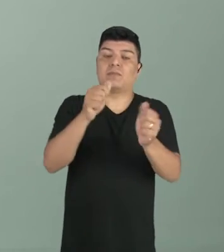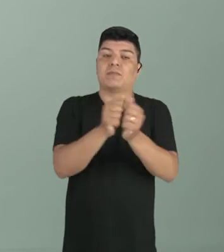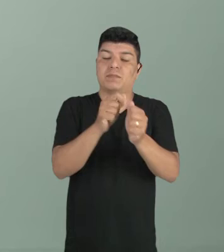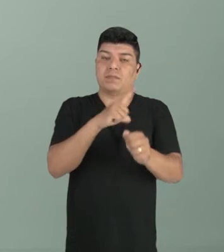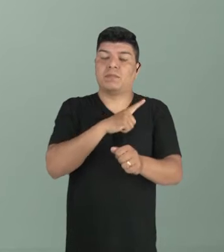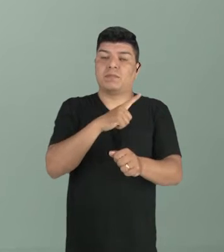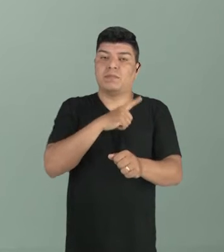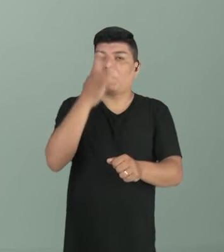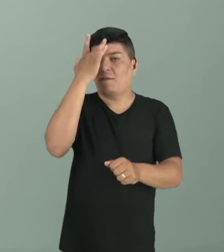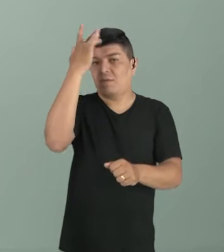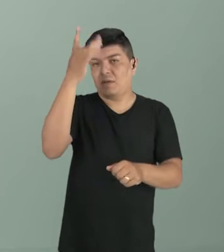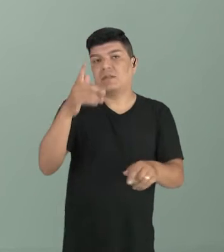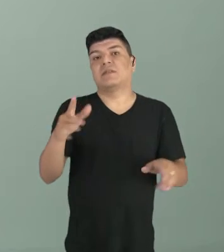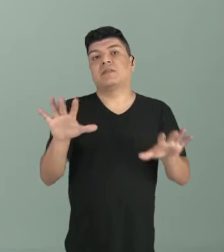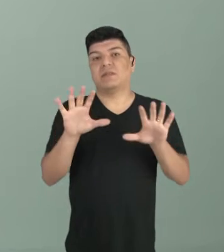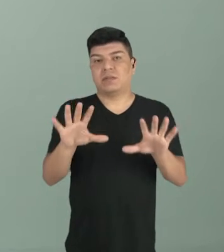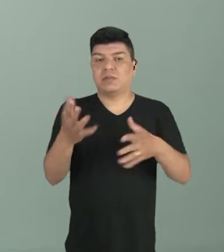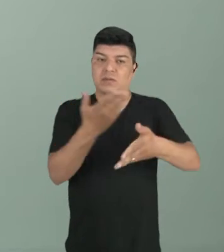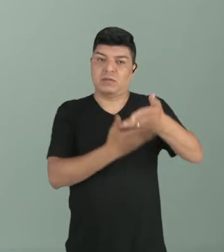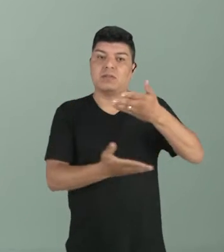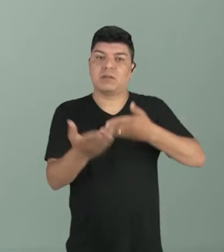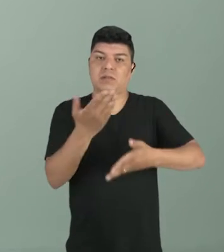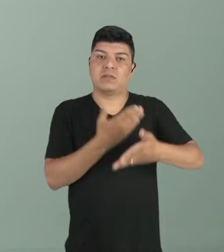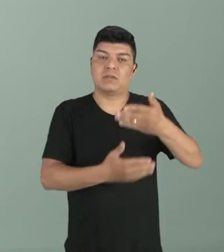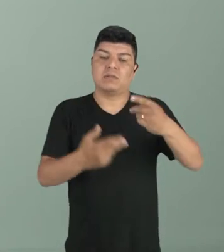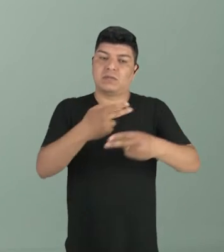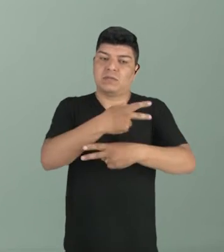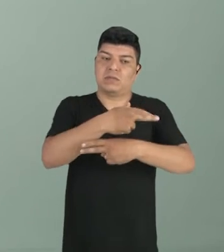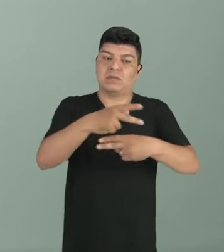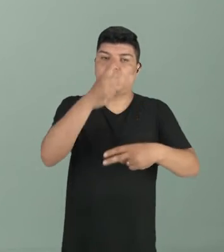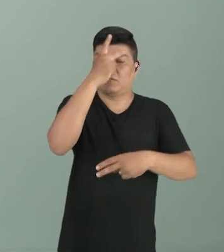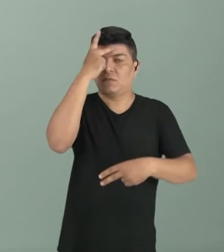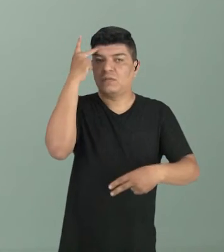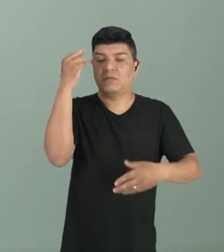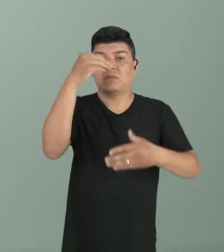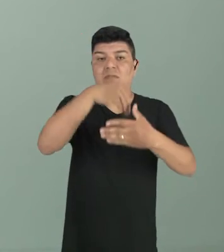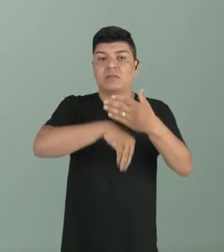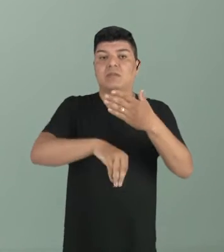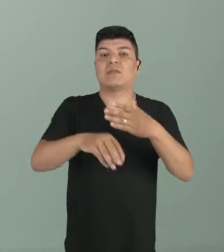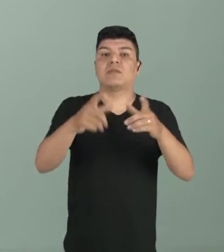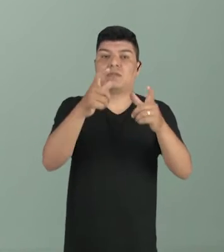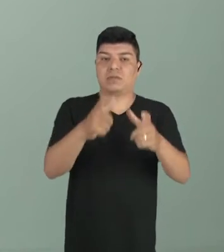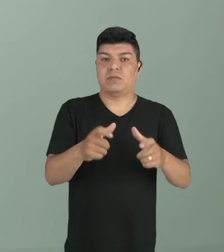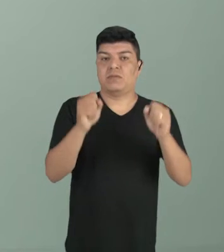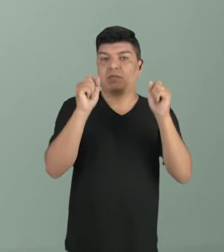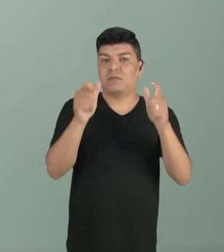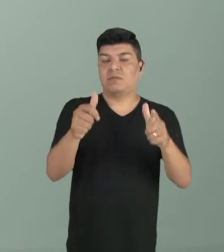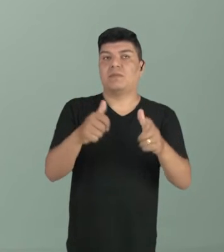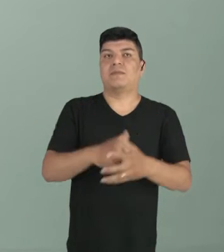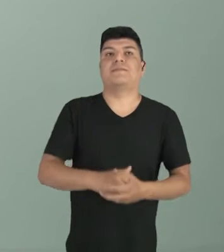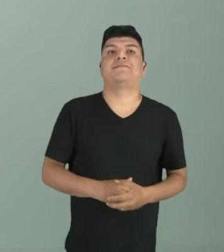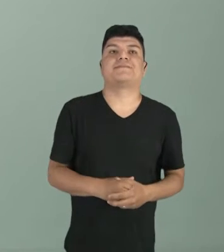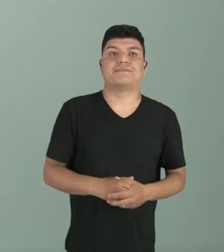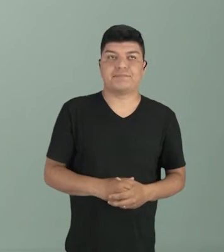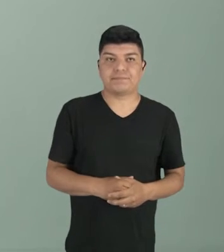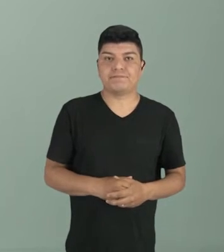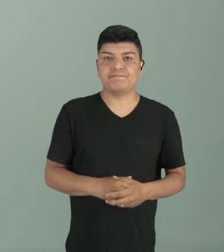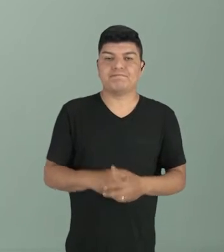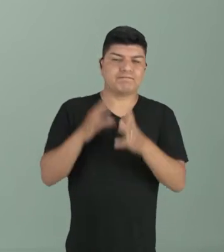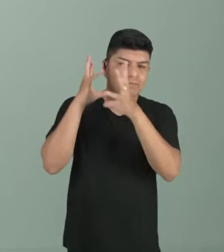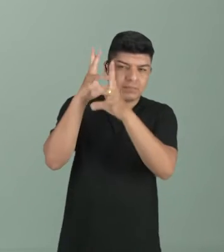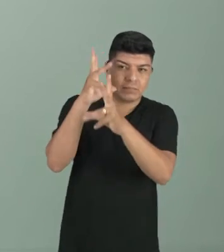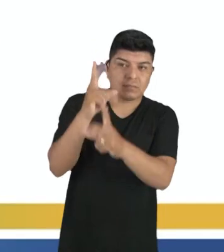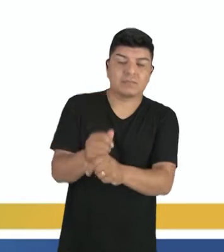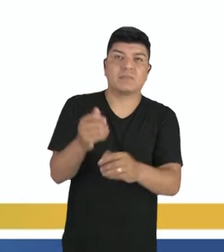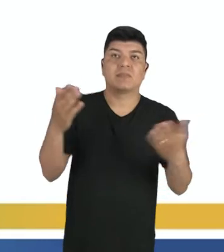Mercosul também facilita também essa circulação de mercadoria e pessoas dentro do bloco, ok? Só para